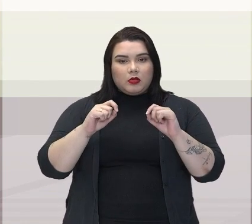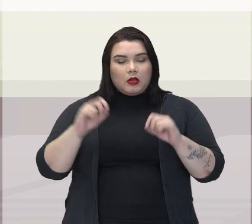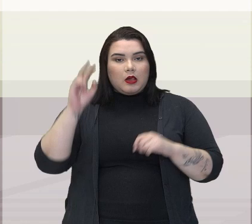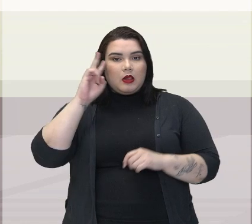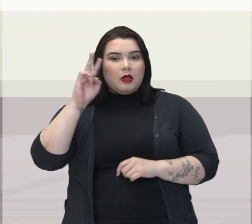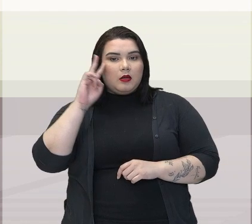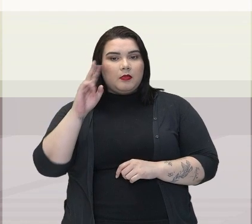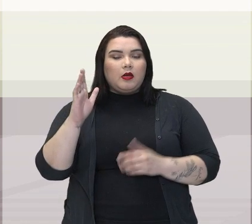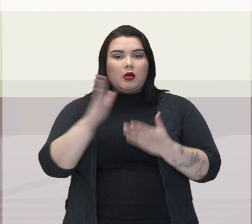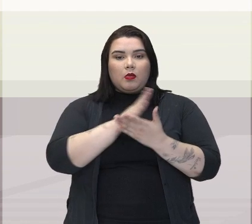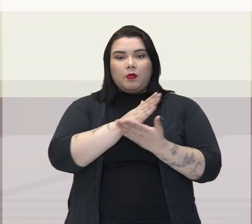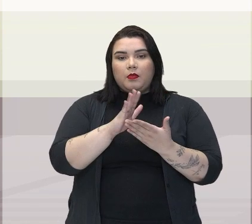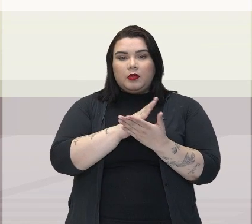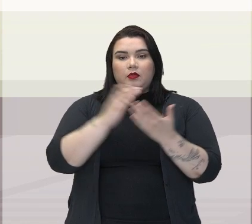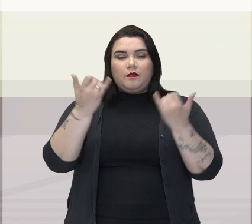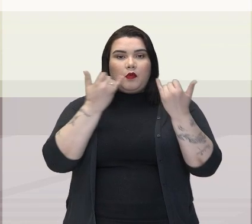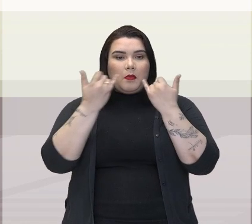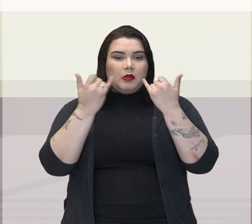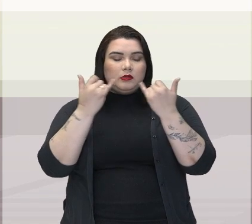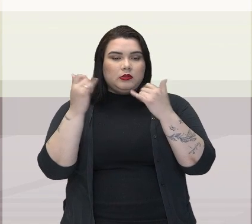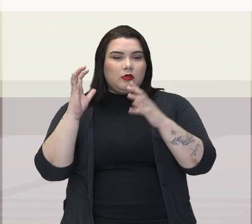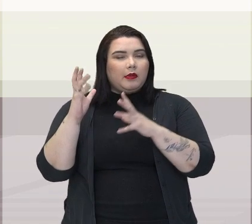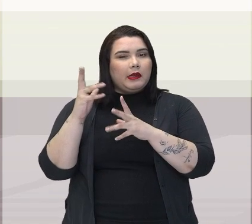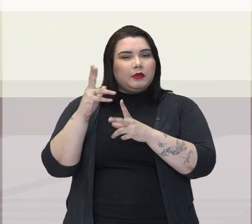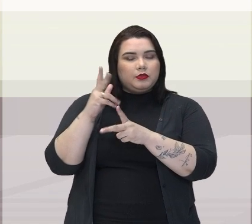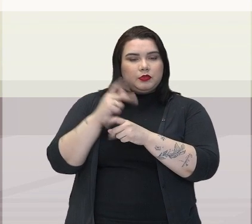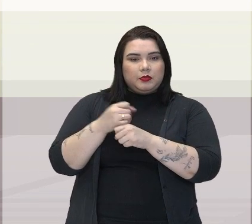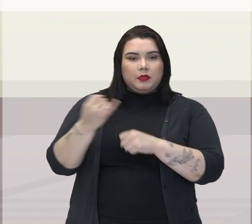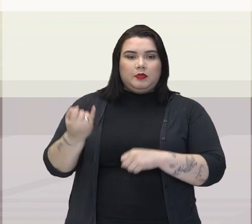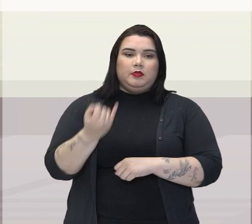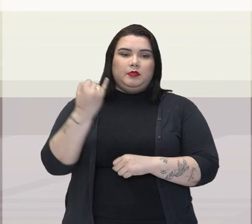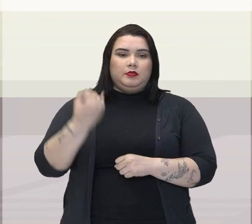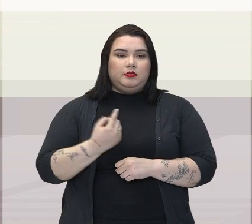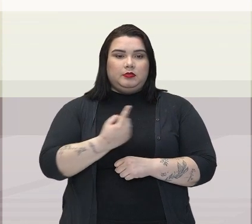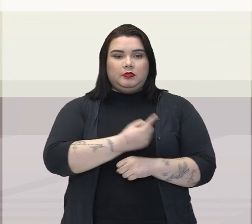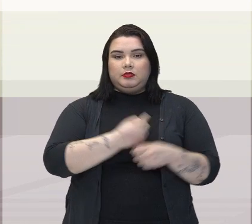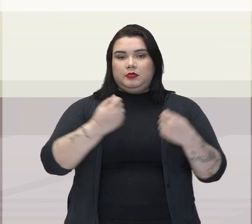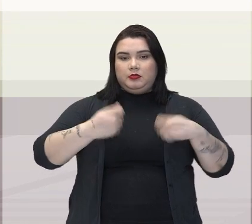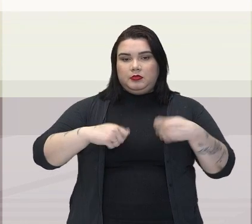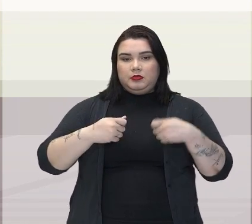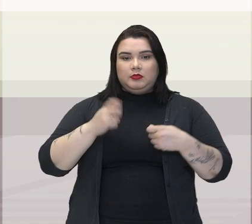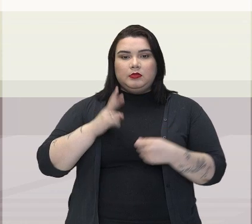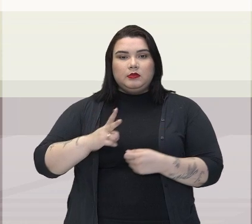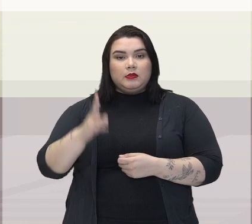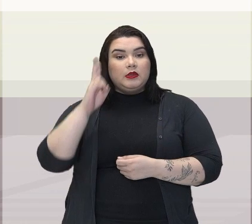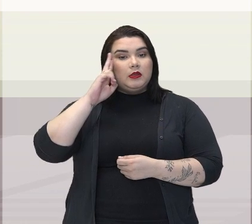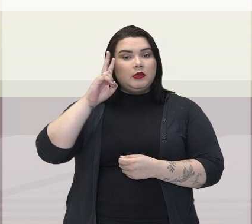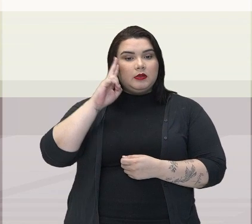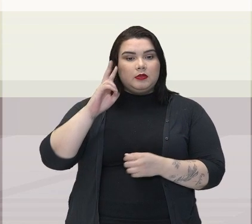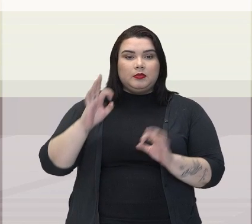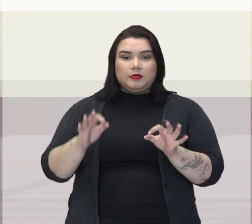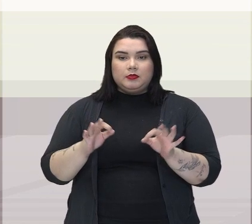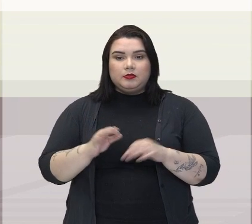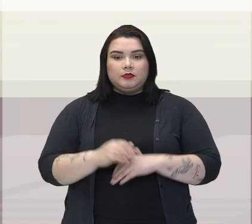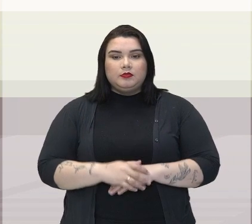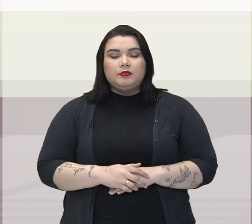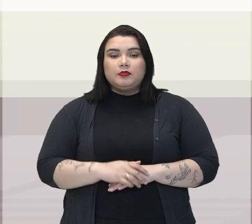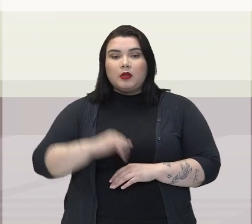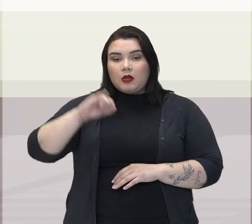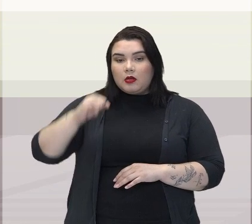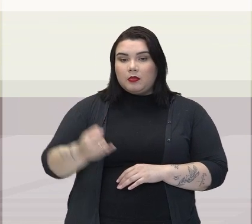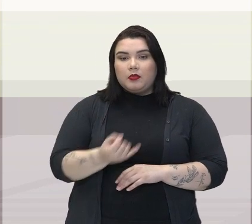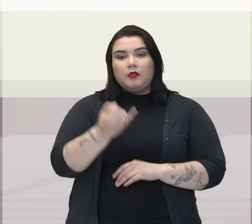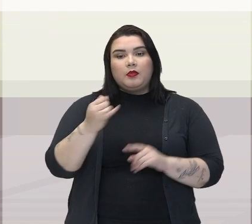resgatar algumas informações que são importantes, que a gente precisa estar sempre lembrando. E